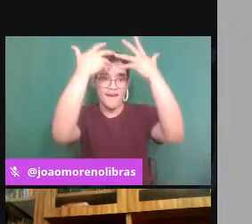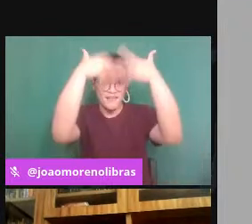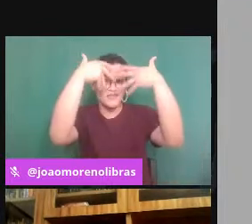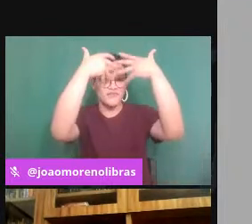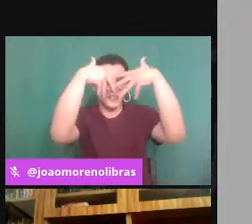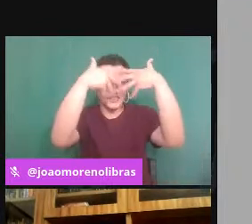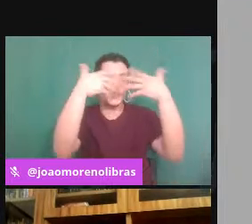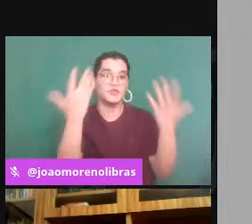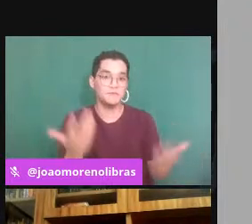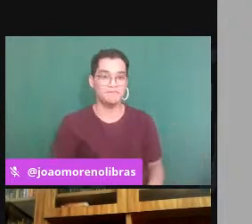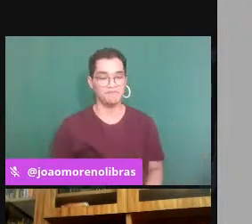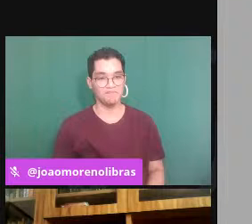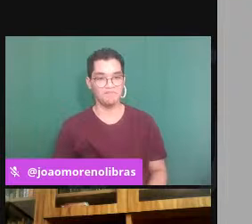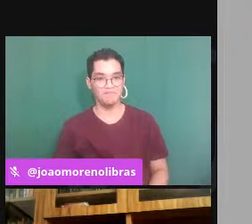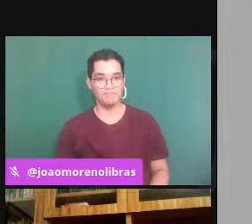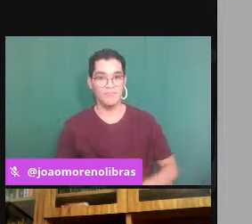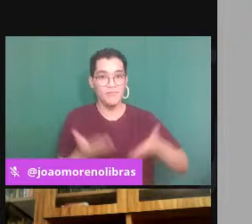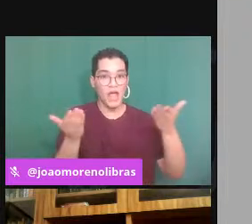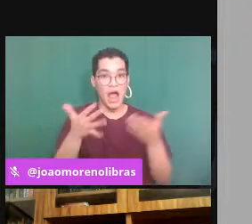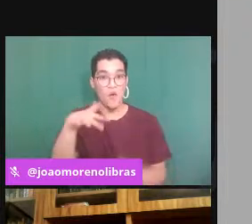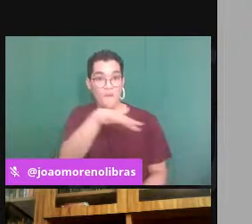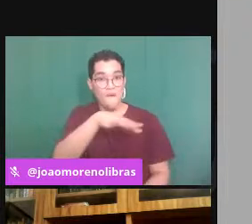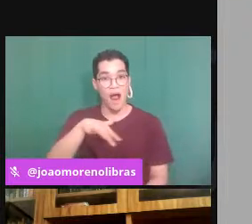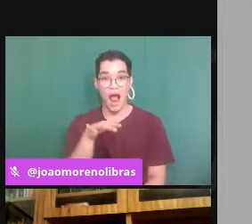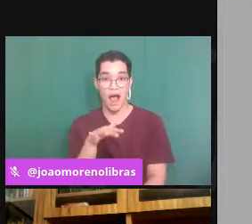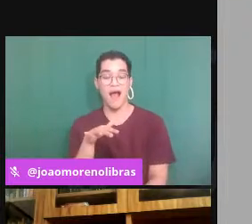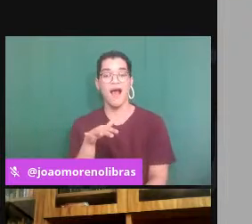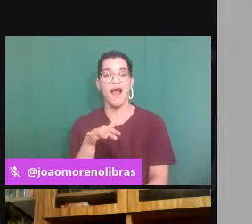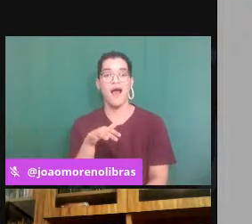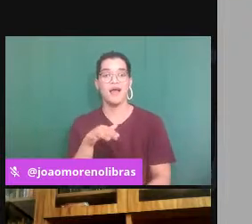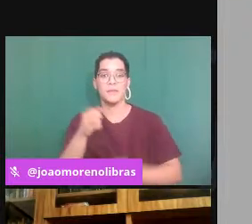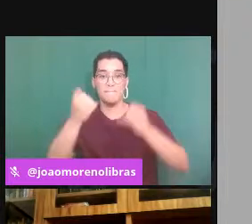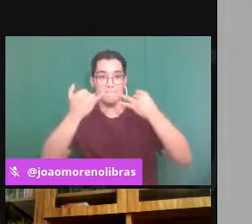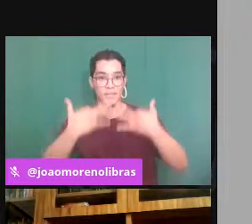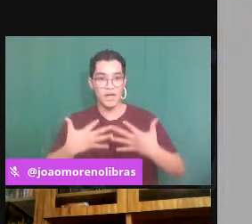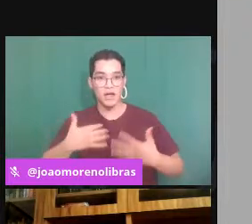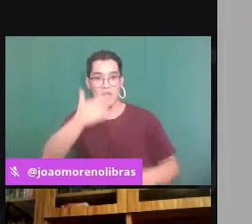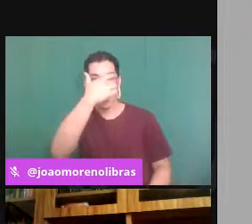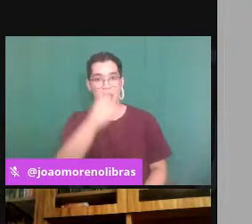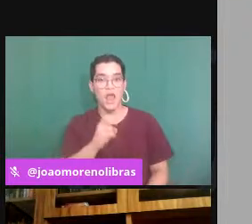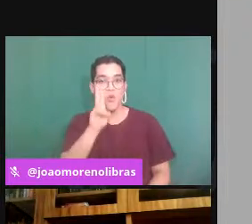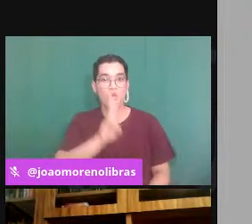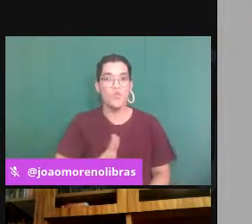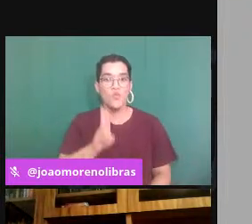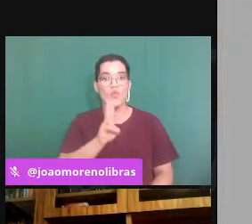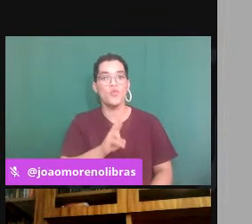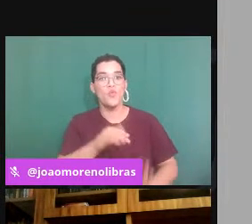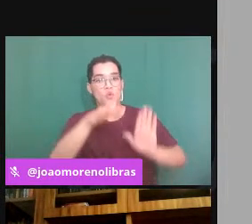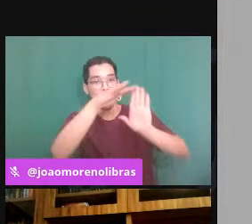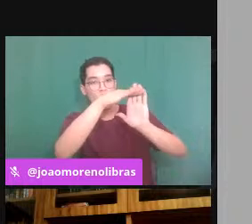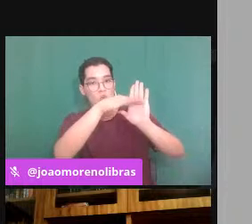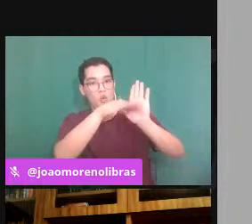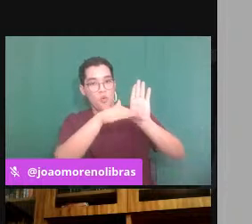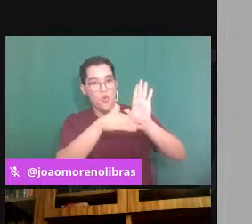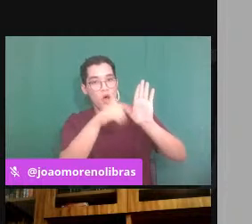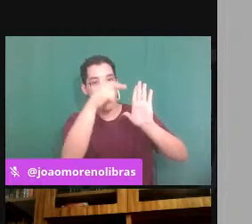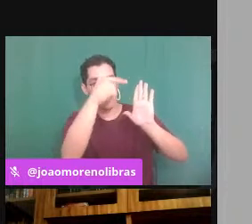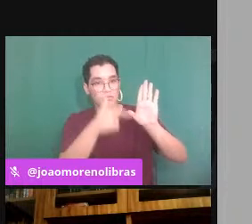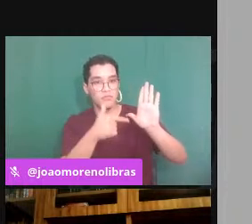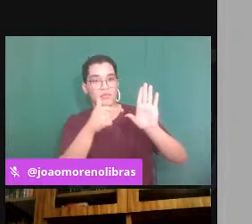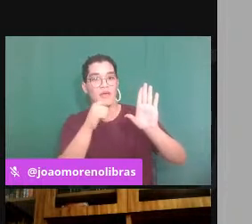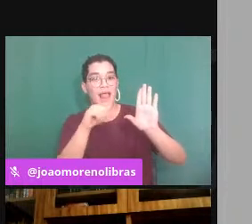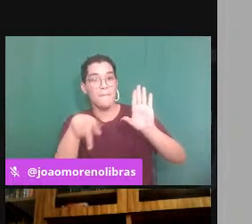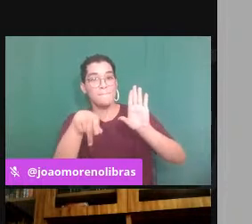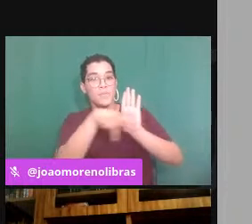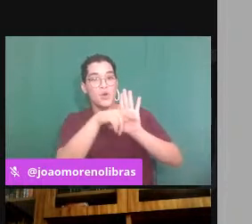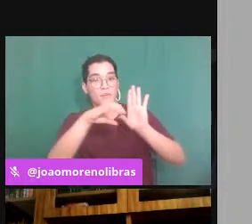nossa área, né, e o trabalho de todos vocês, eu recorro aqui a esse quadro, que é a classificação da própria CAPES, né,